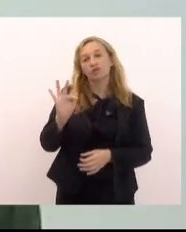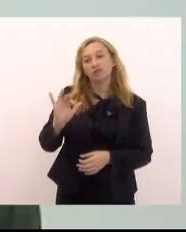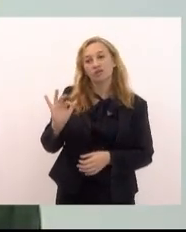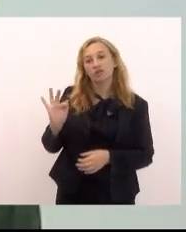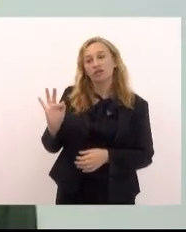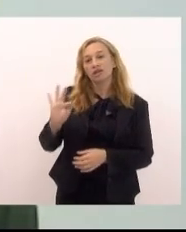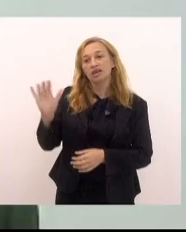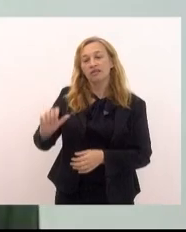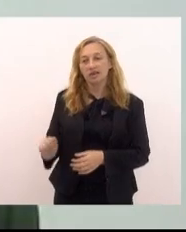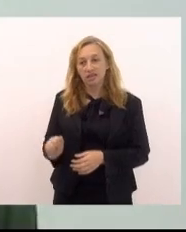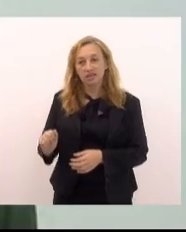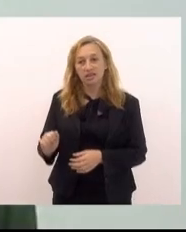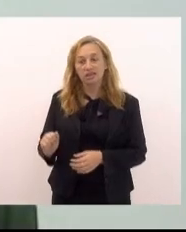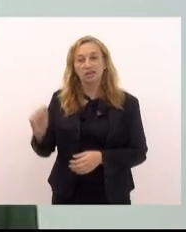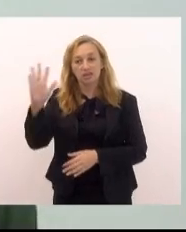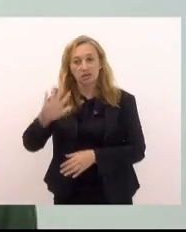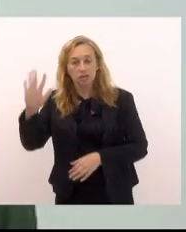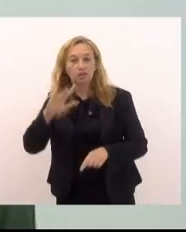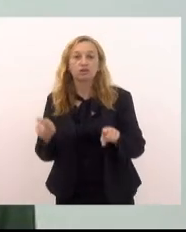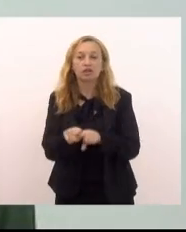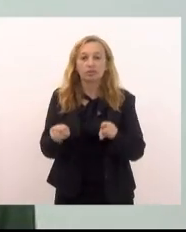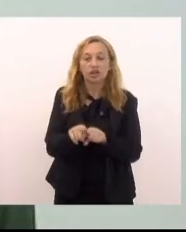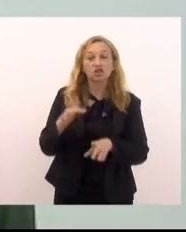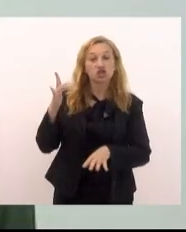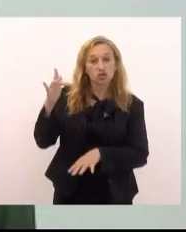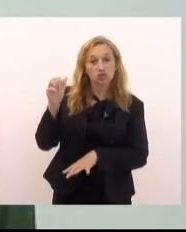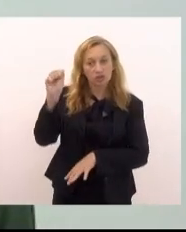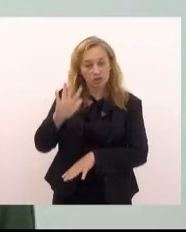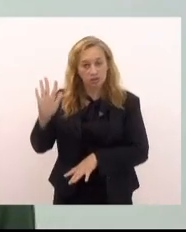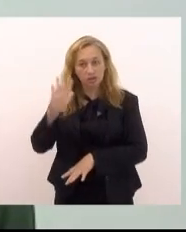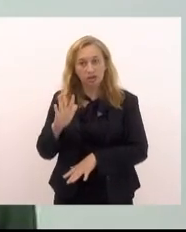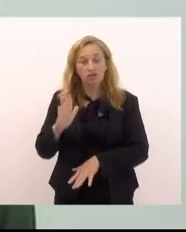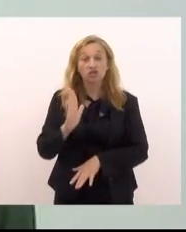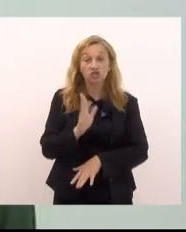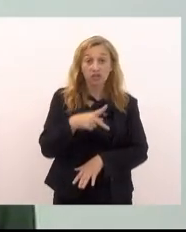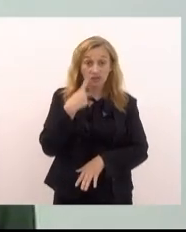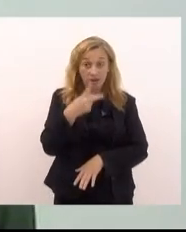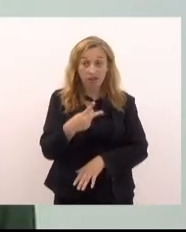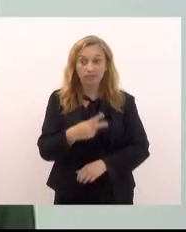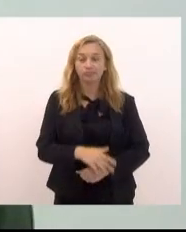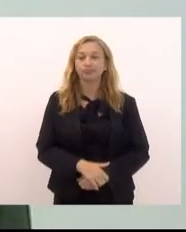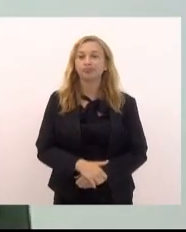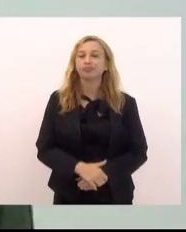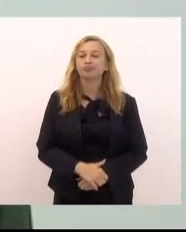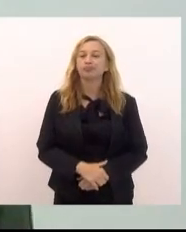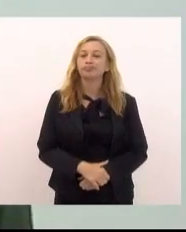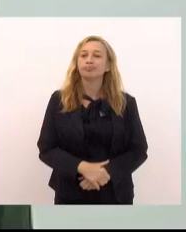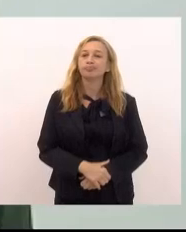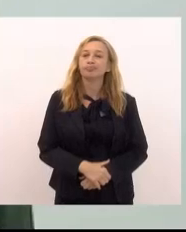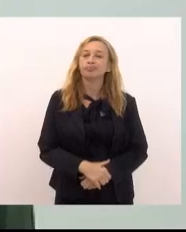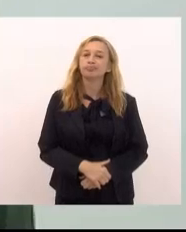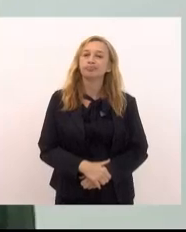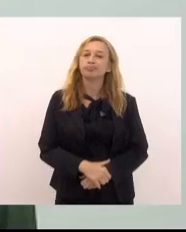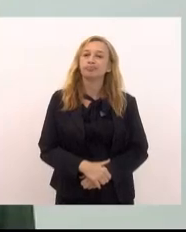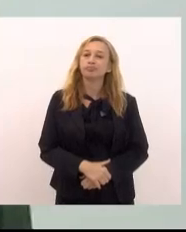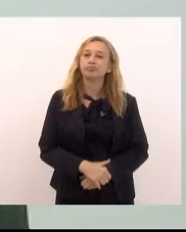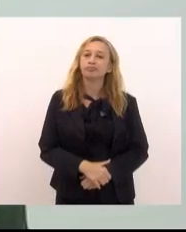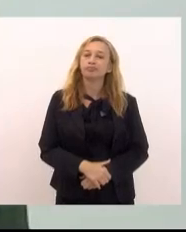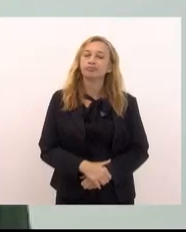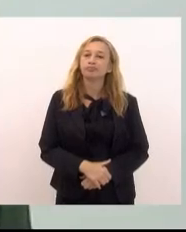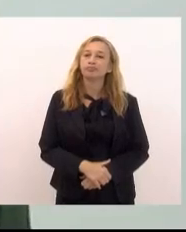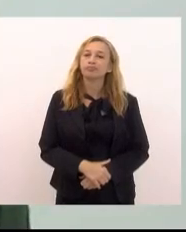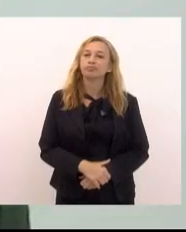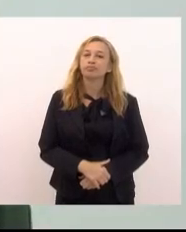também pelo Tesouro Nacional. E desde já reafirmar posição unânime dessa